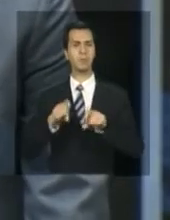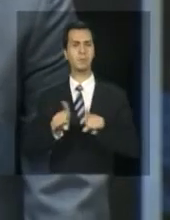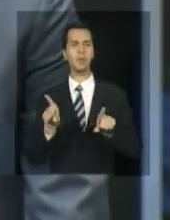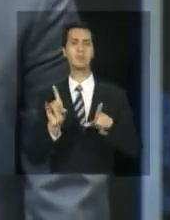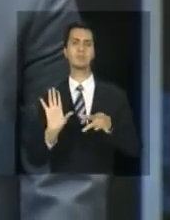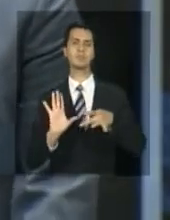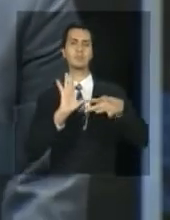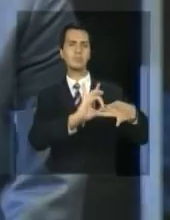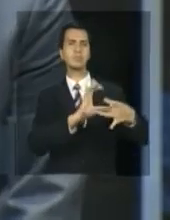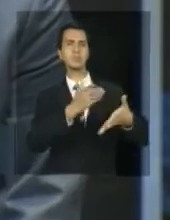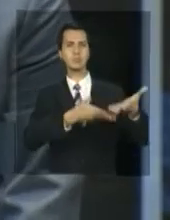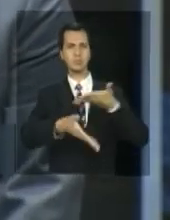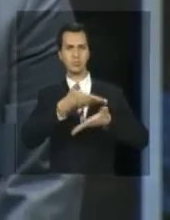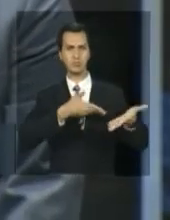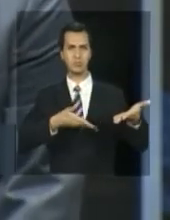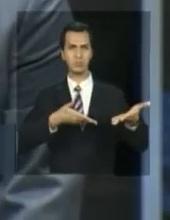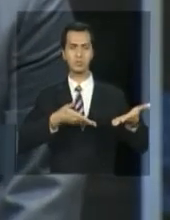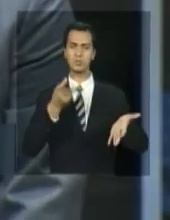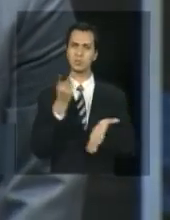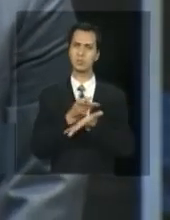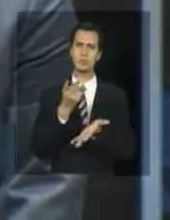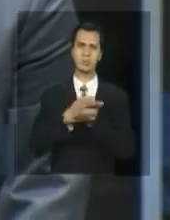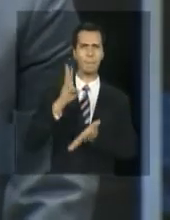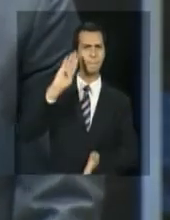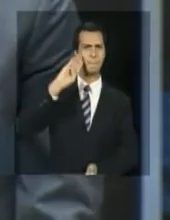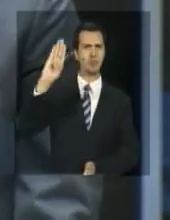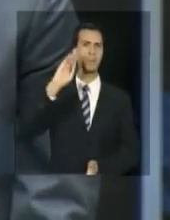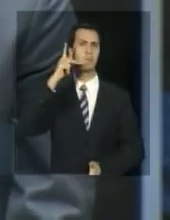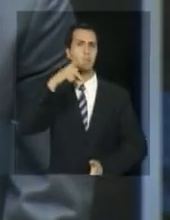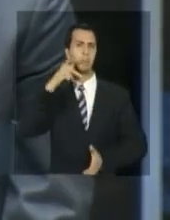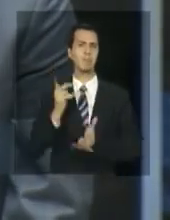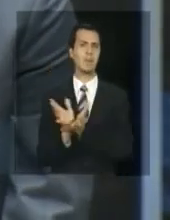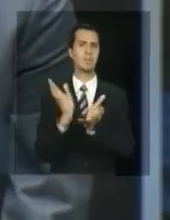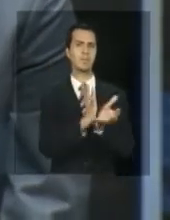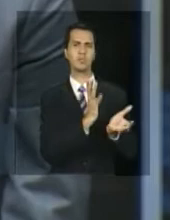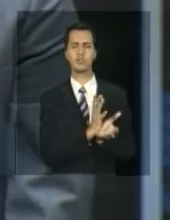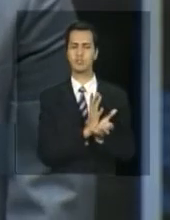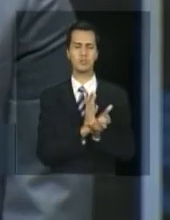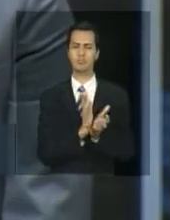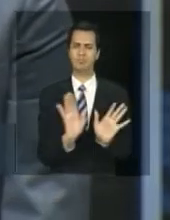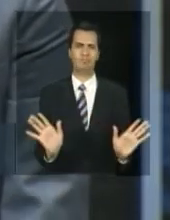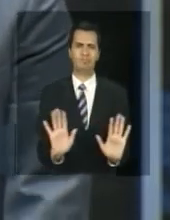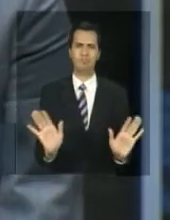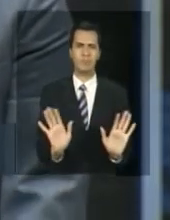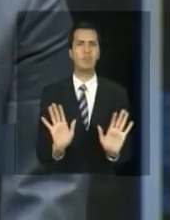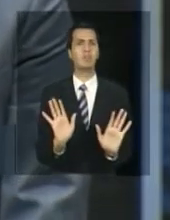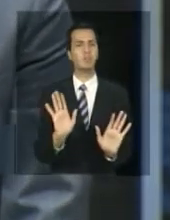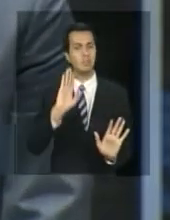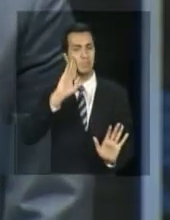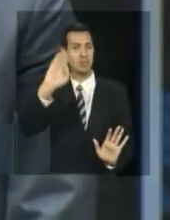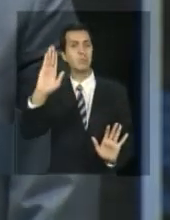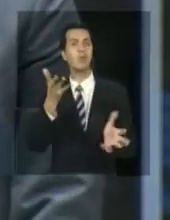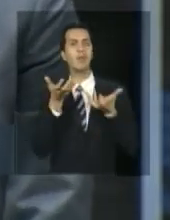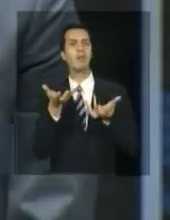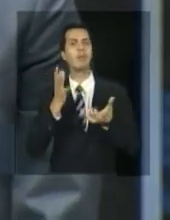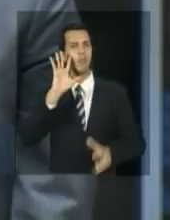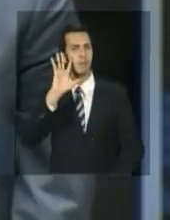colaborativa, acima das divergências partidárias, para oferecer melhor